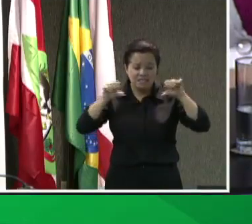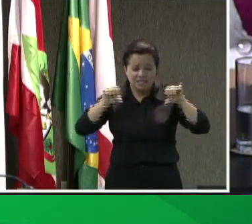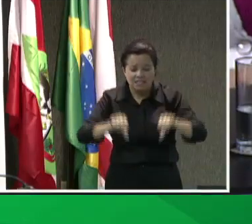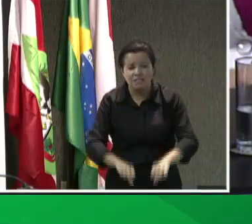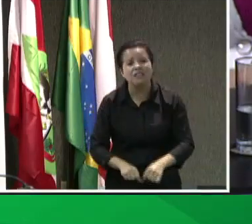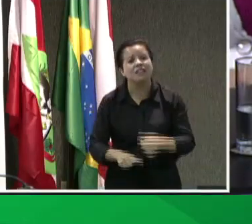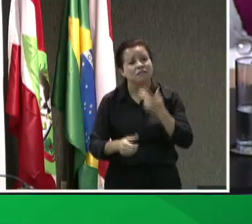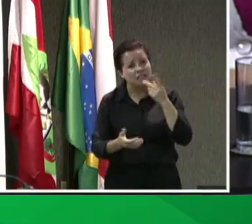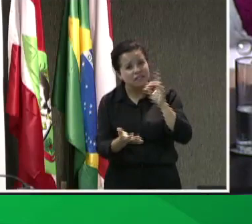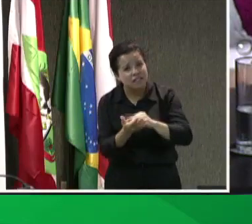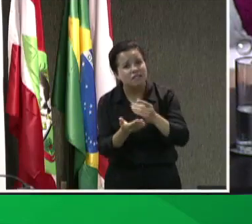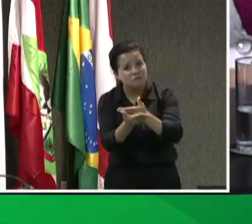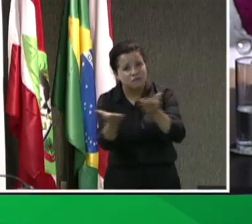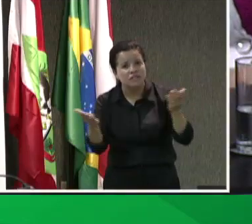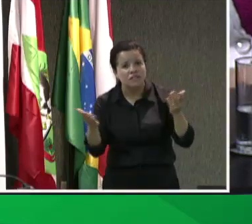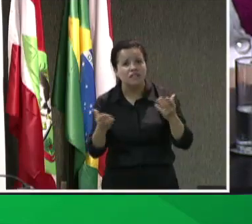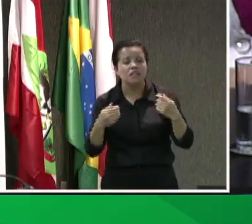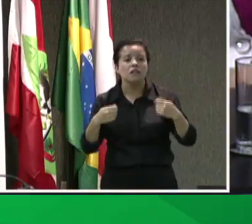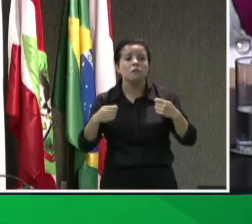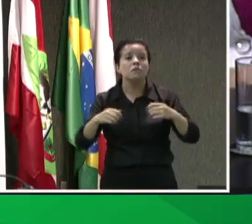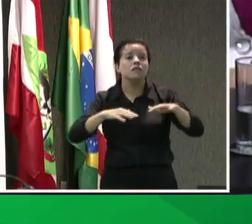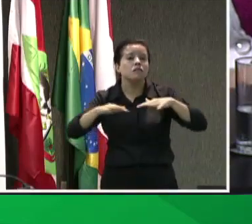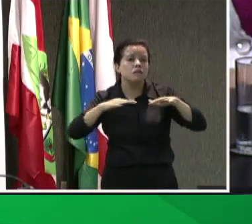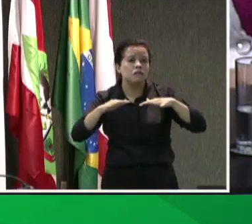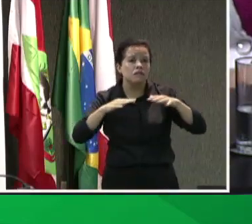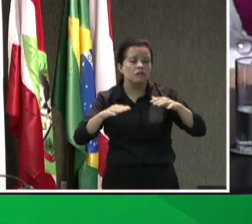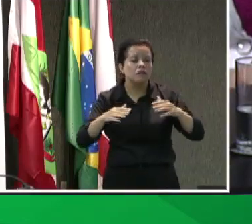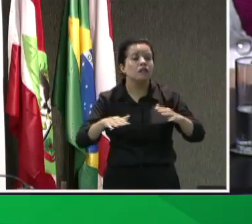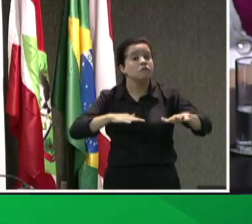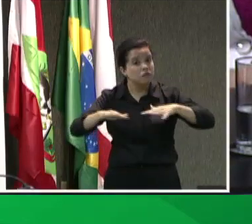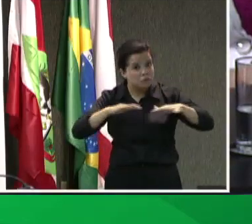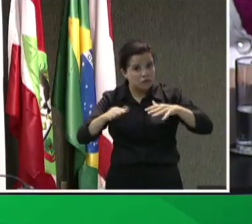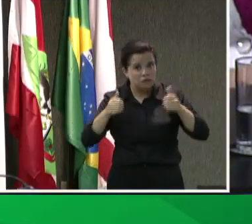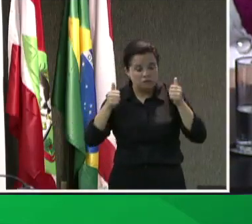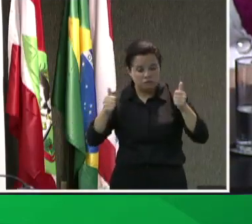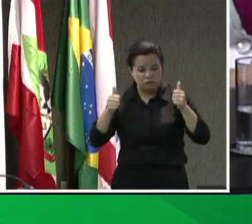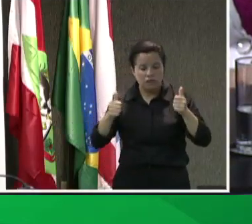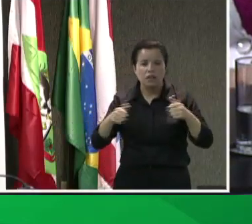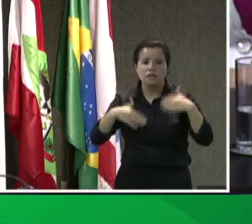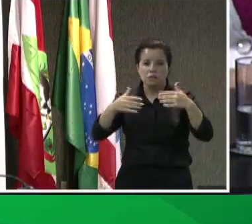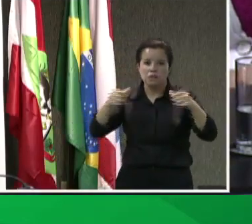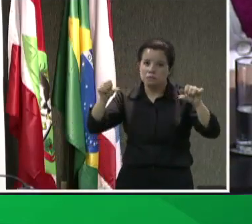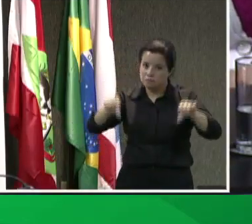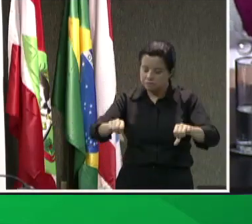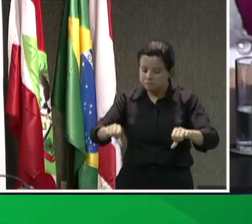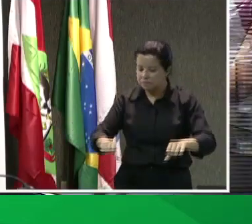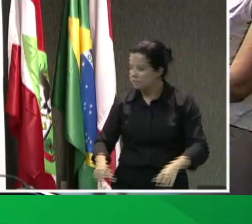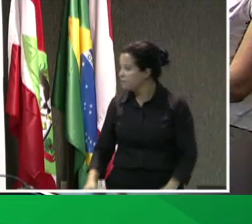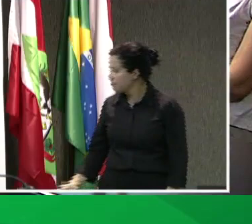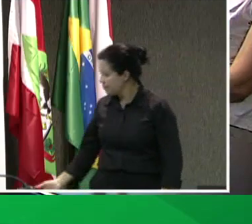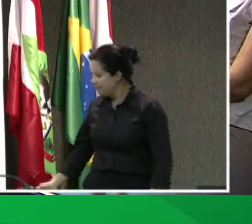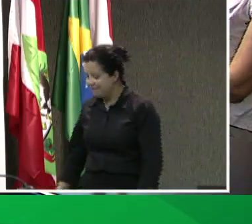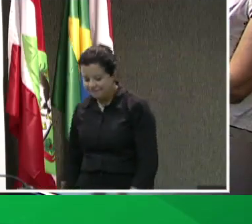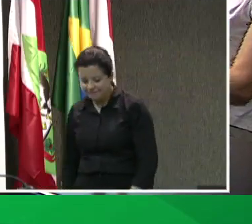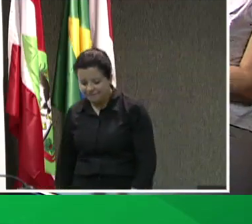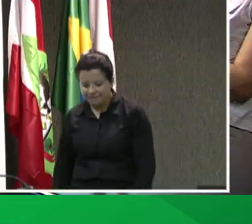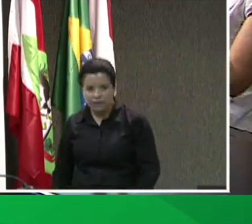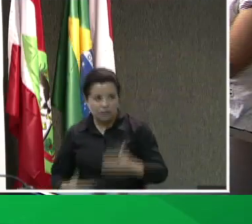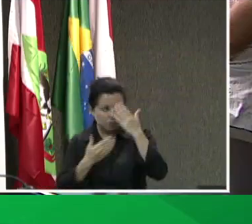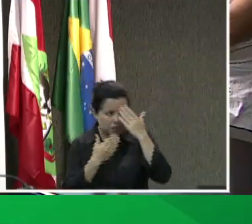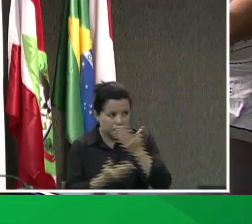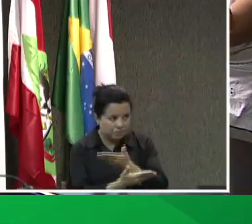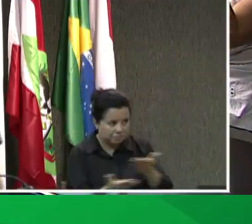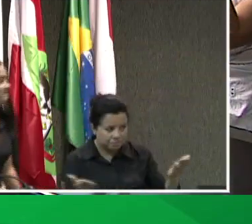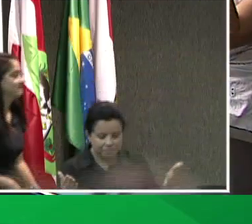para não deixar essas lideranças enfraquecerem. Está na hora de sacudir, senão vai ficar cada vez mais difícil. Obrigado. Mais uma vez,